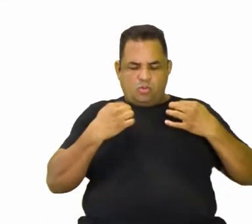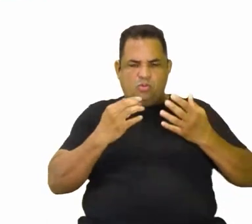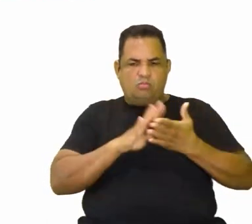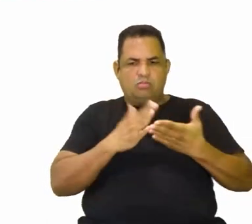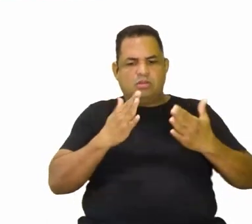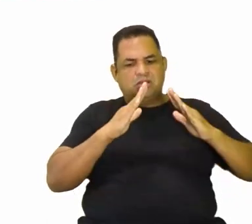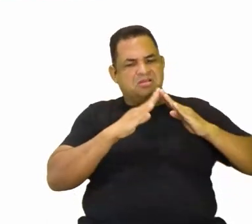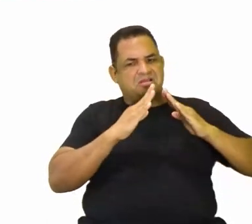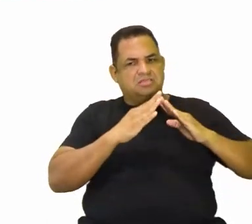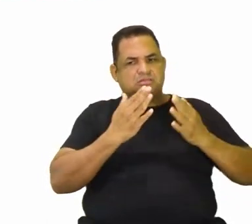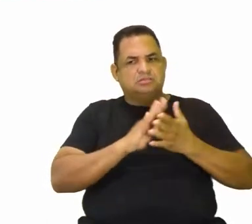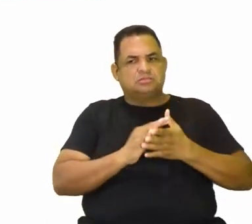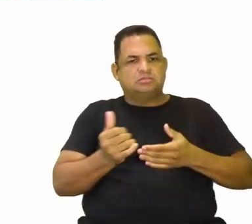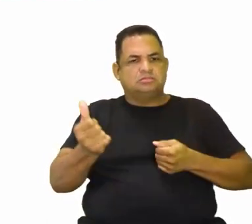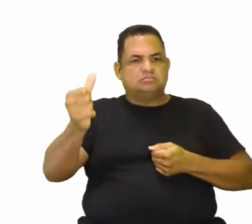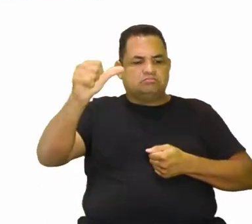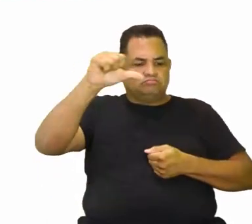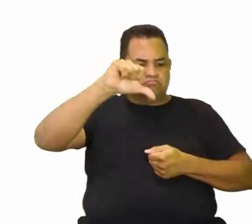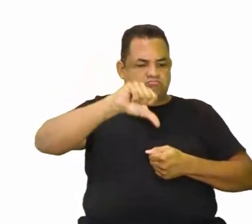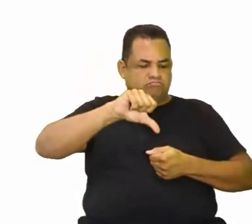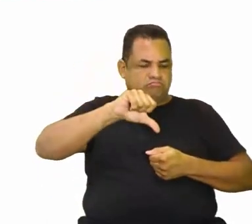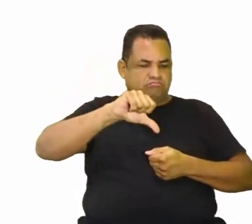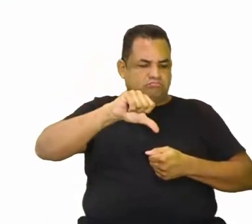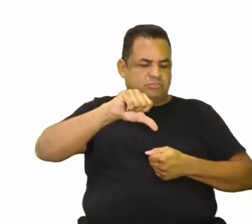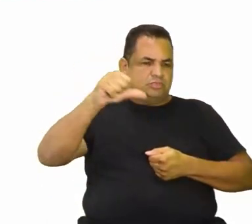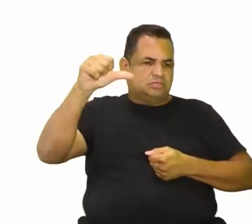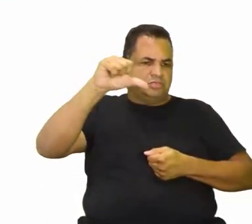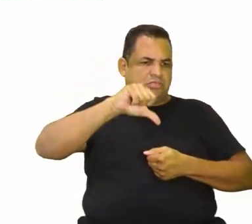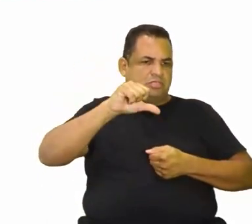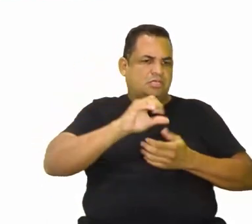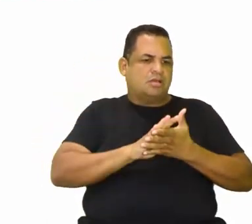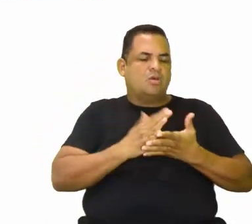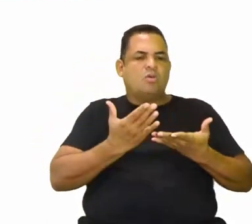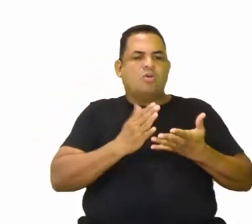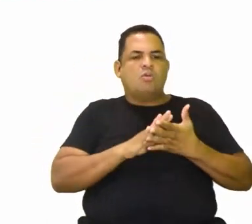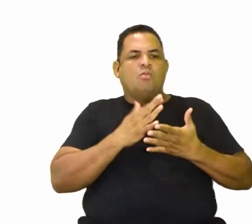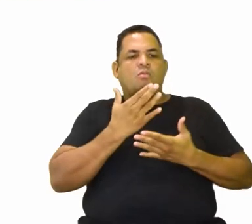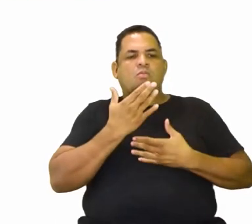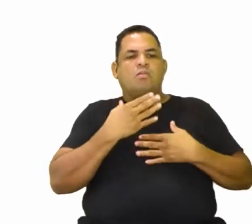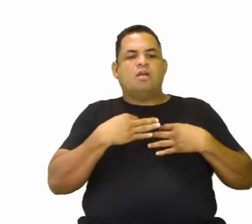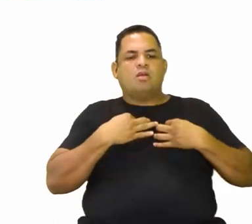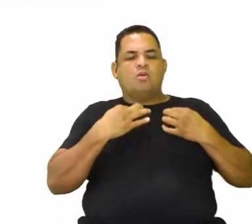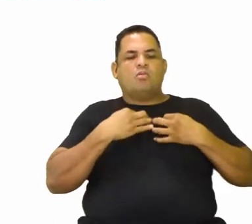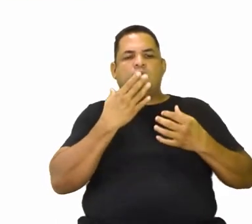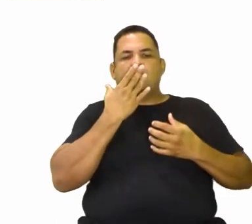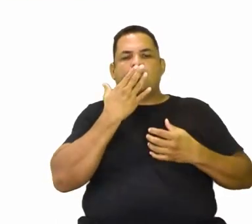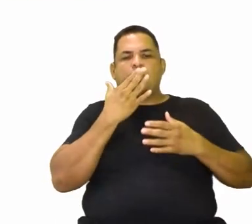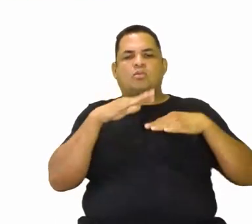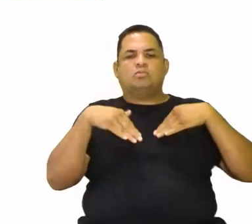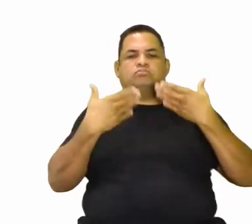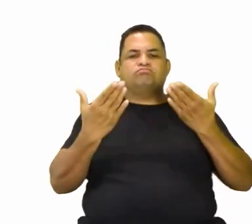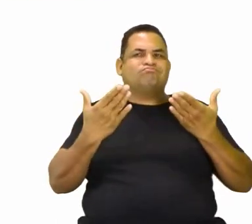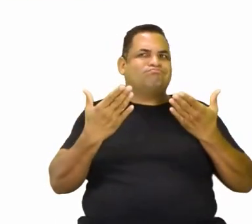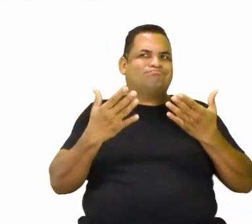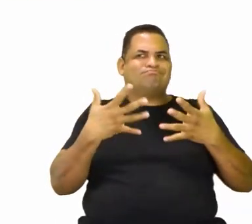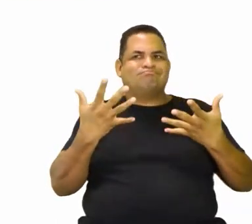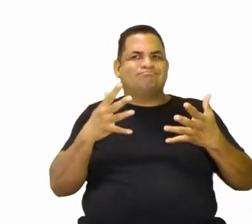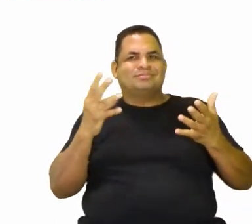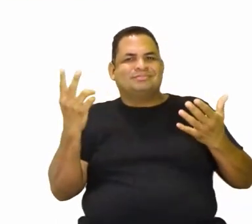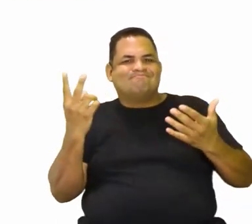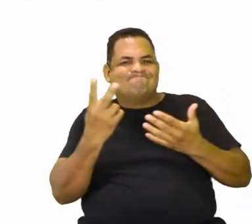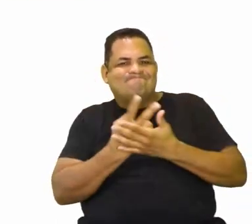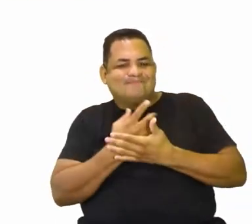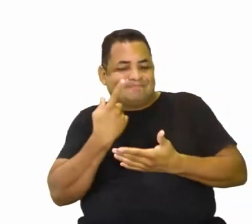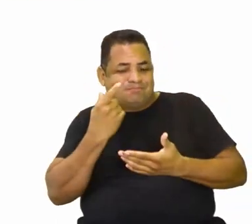ele é derrubado em uma roupa colorida. O que acontece quando a gente, por acidente, faz isso? Ela